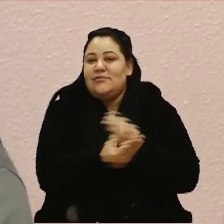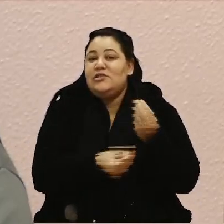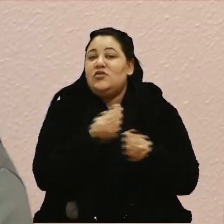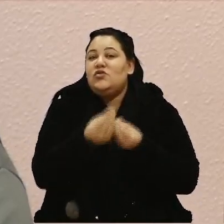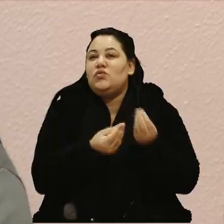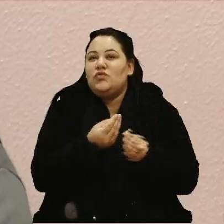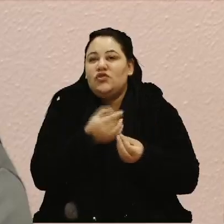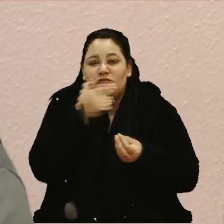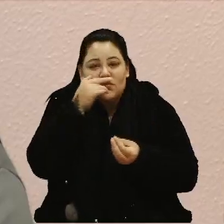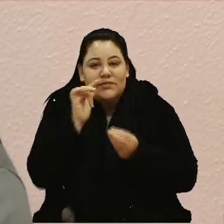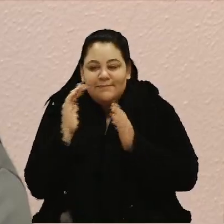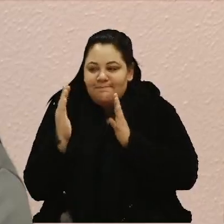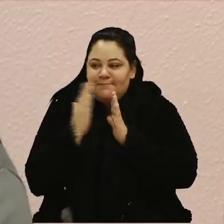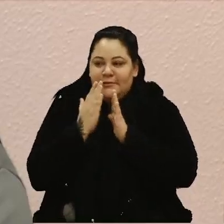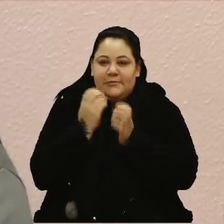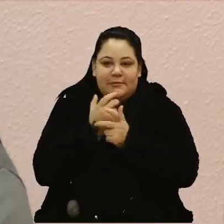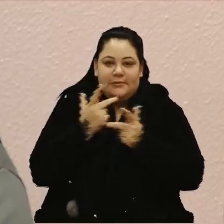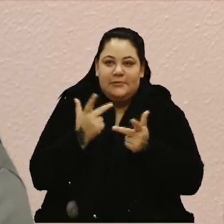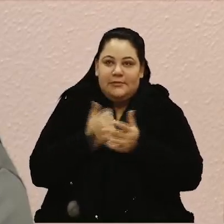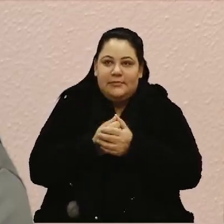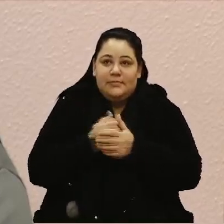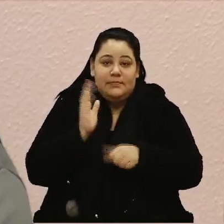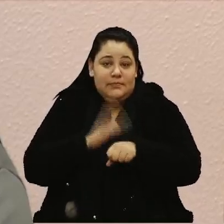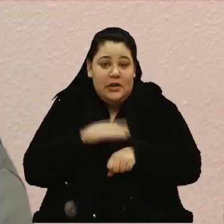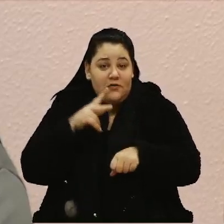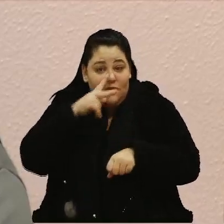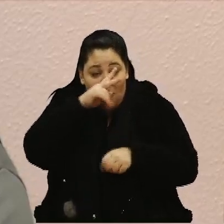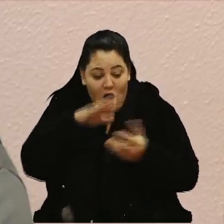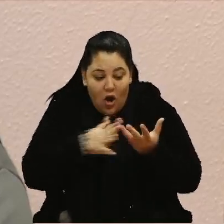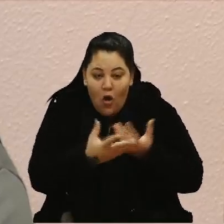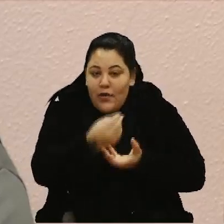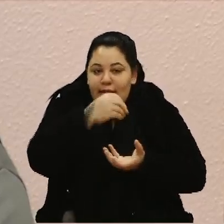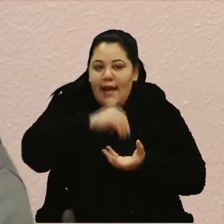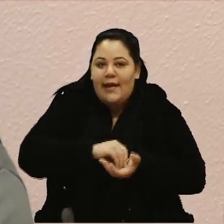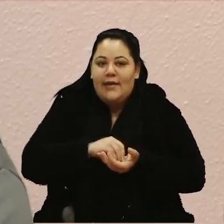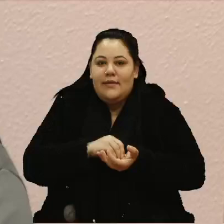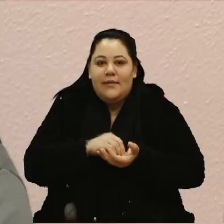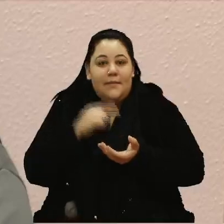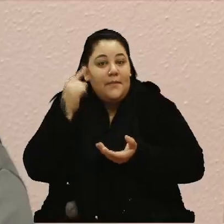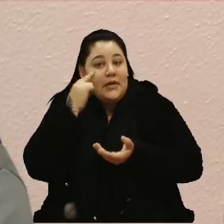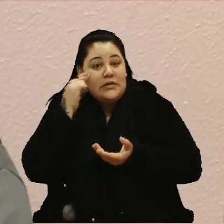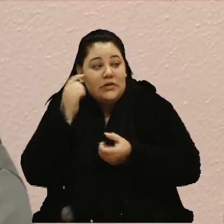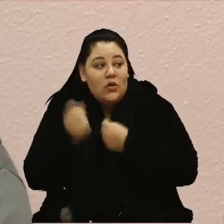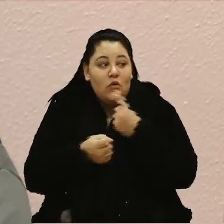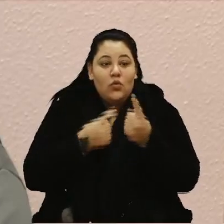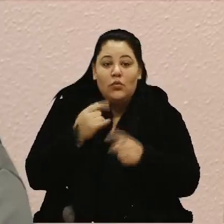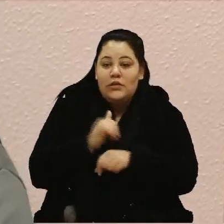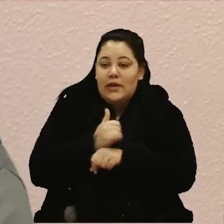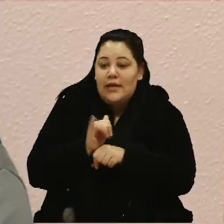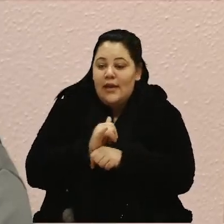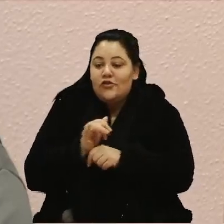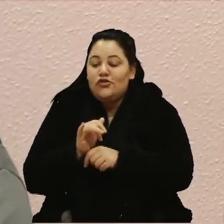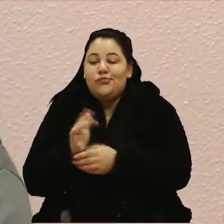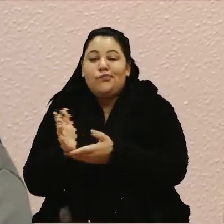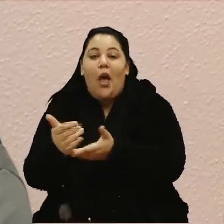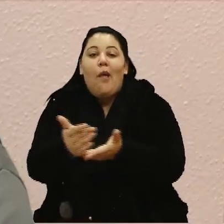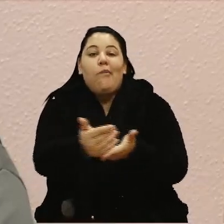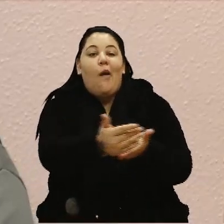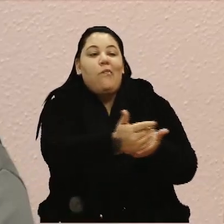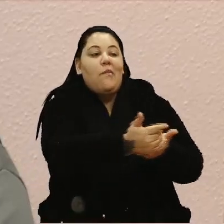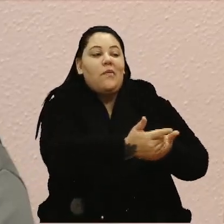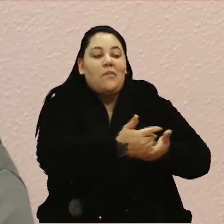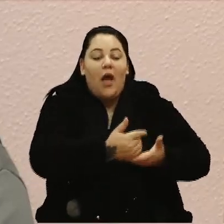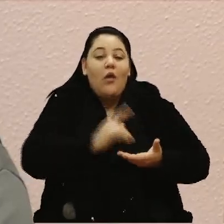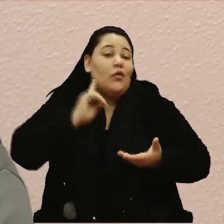conseguir combater isso? Fortalecendo a Codeca. Fortalecendo a Codeca, repensando a nossa forma de coletar o lixo e fazendo com